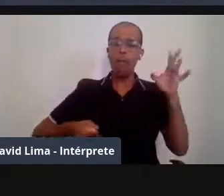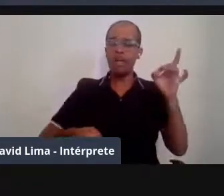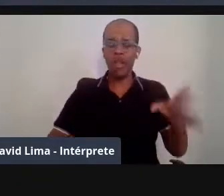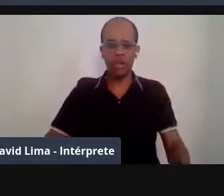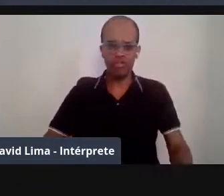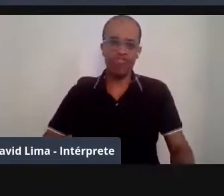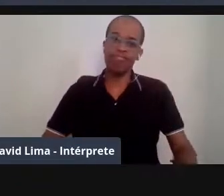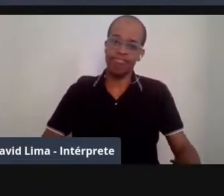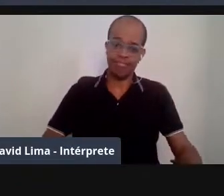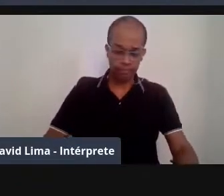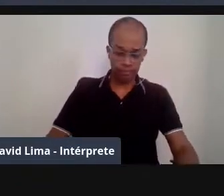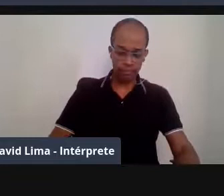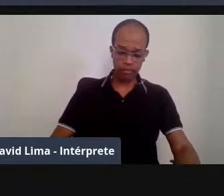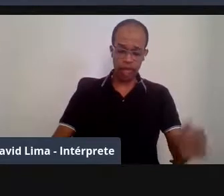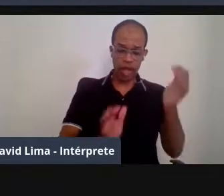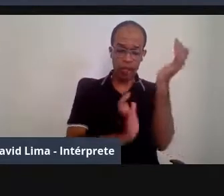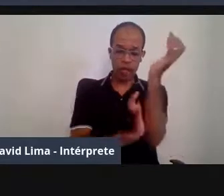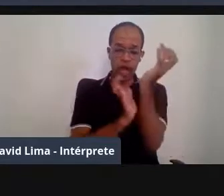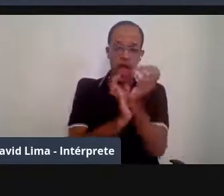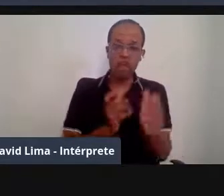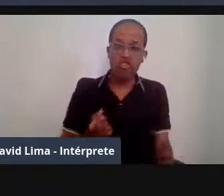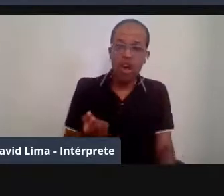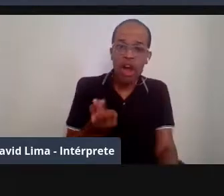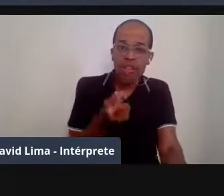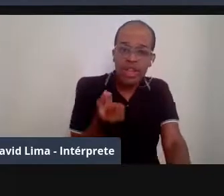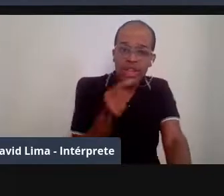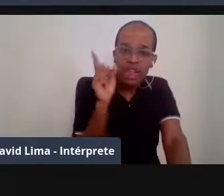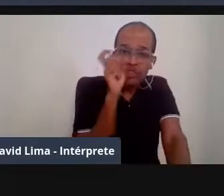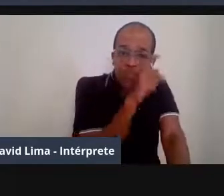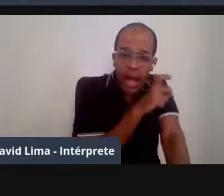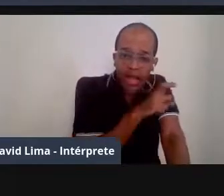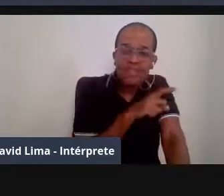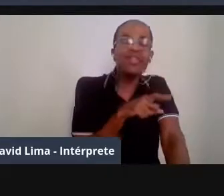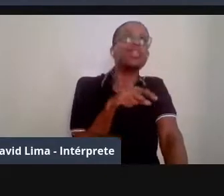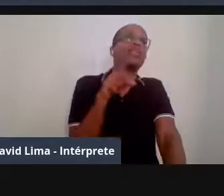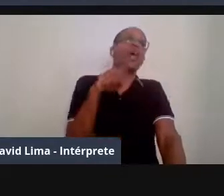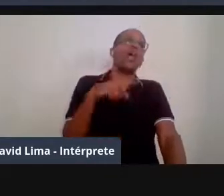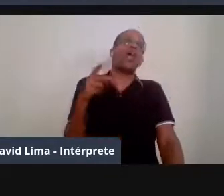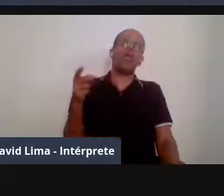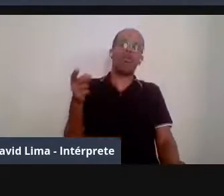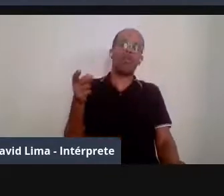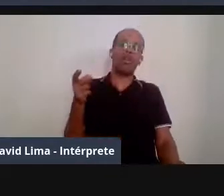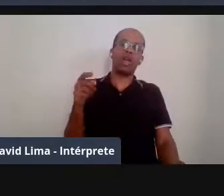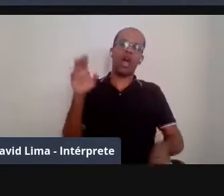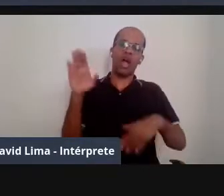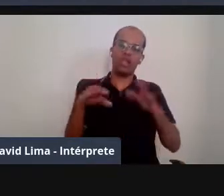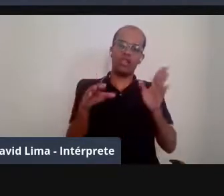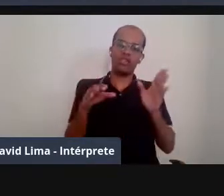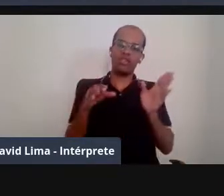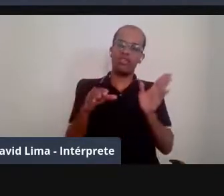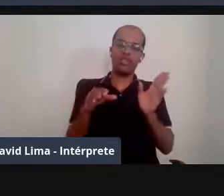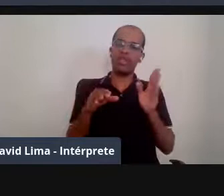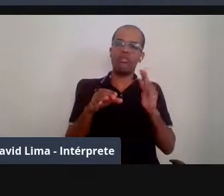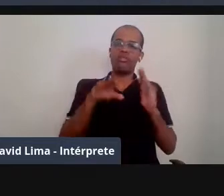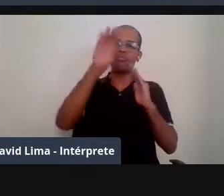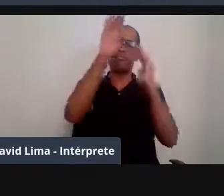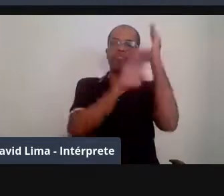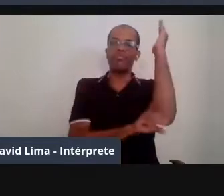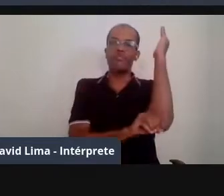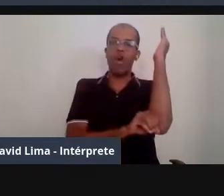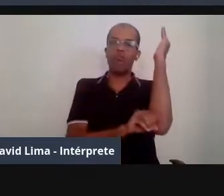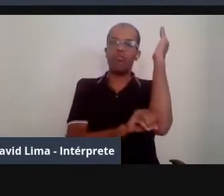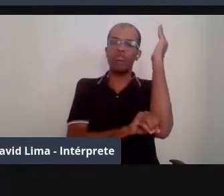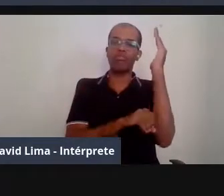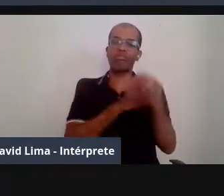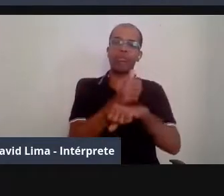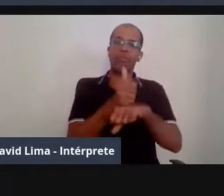essas dificuldades burocráticas e financeiras, elas levam esses migrantes a voltar à estaca zero em suas carreiras. Então, nós